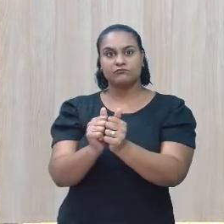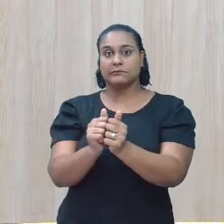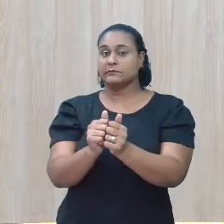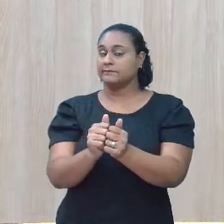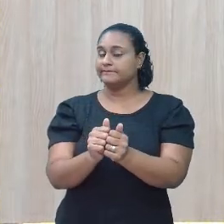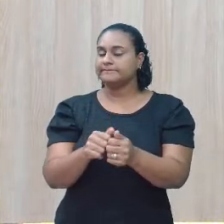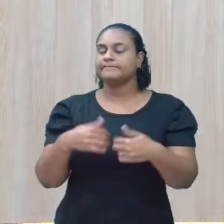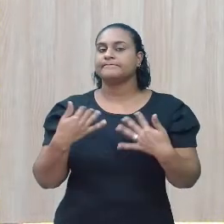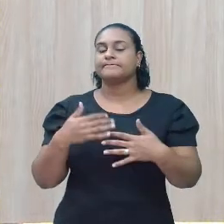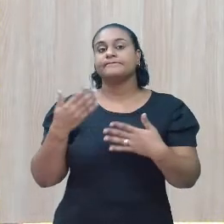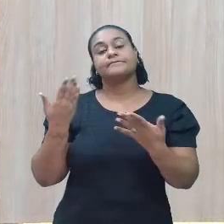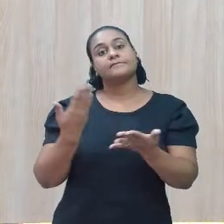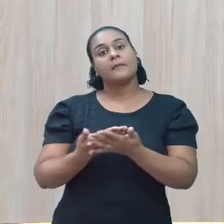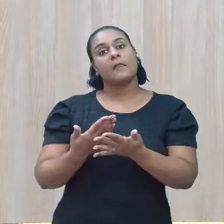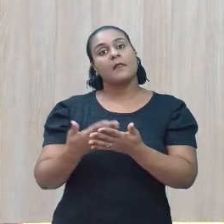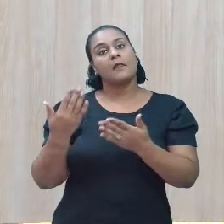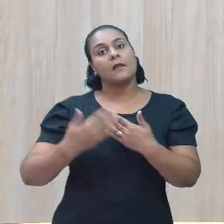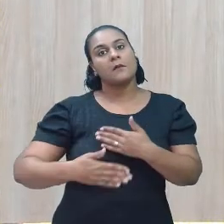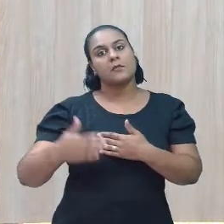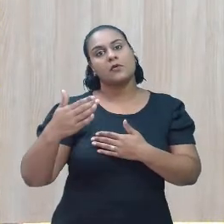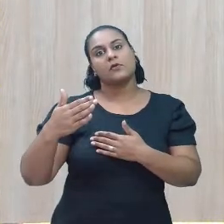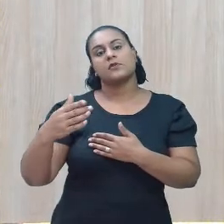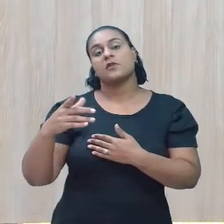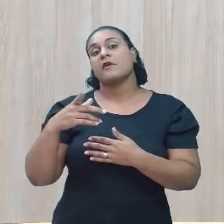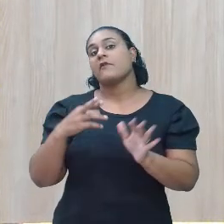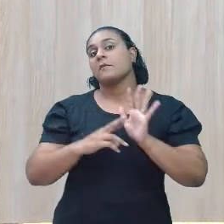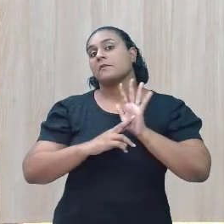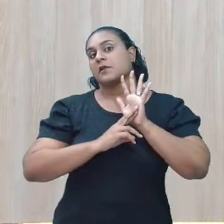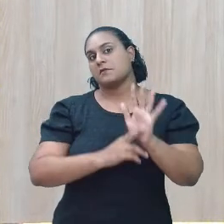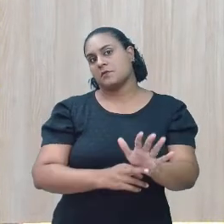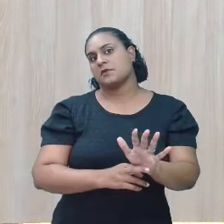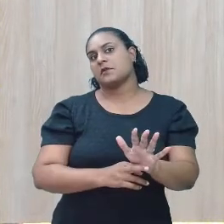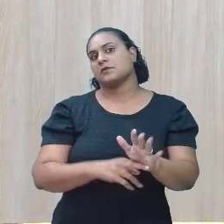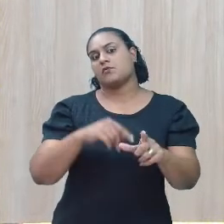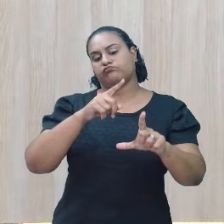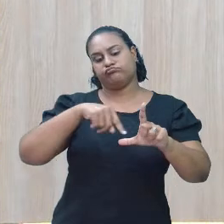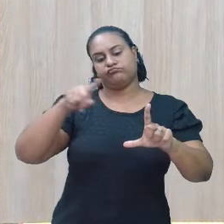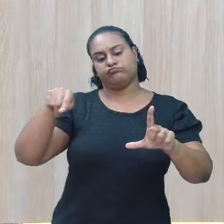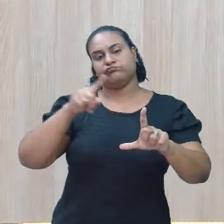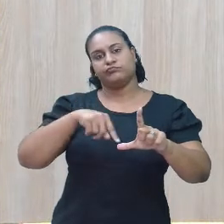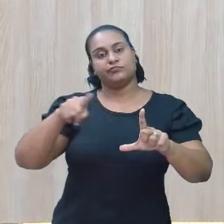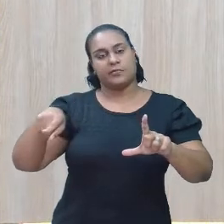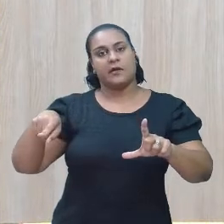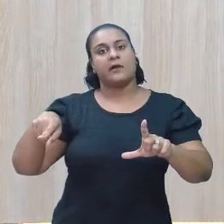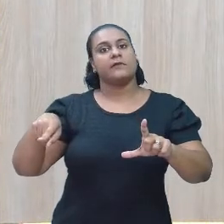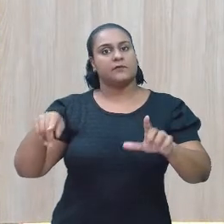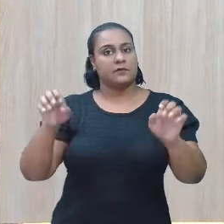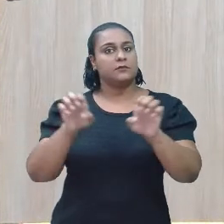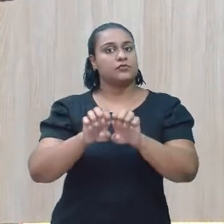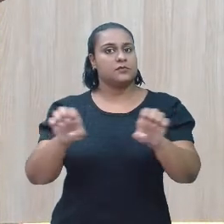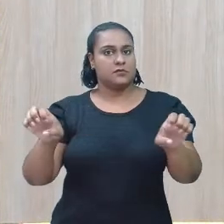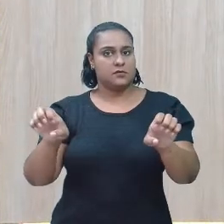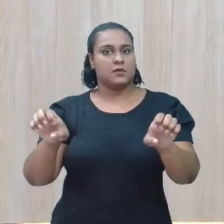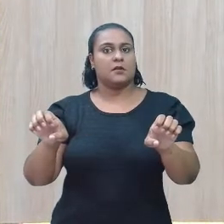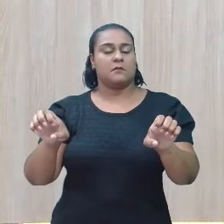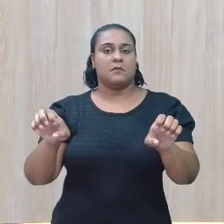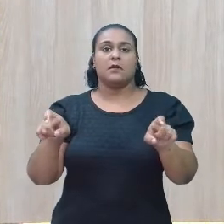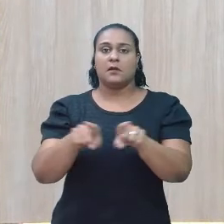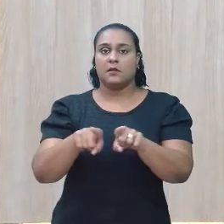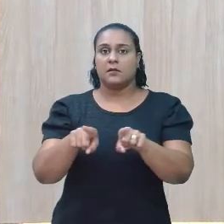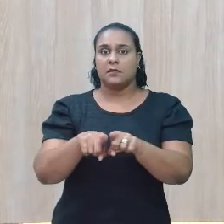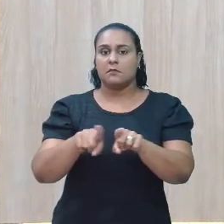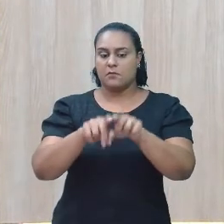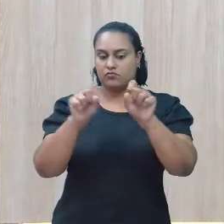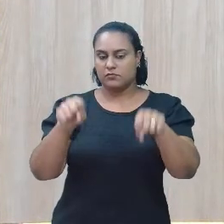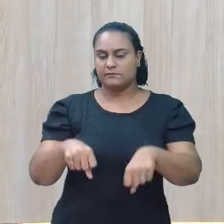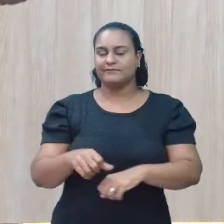certo? E na próxima aula a gente vai fazer a representação gráfica de um sistema e de uma equação, tá